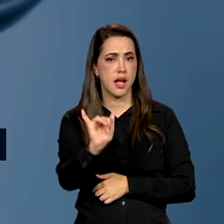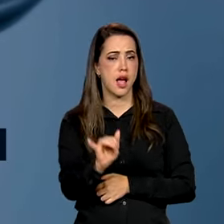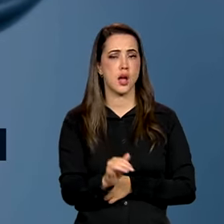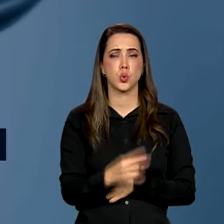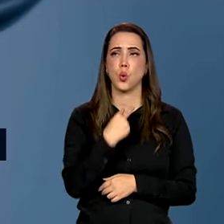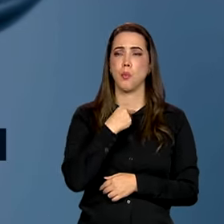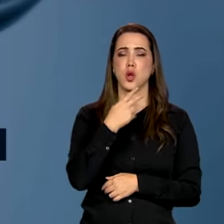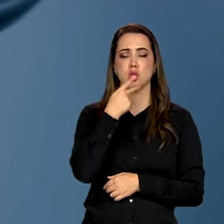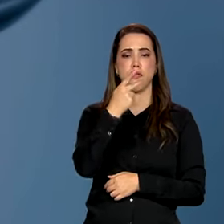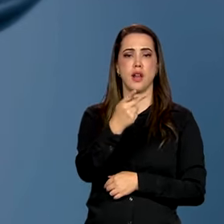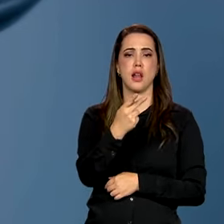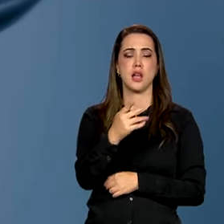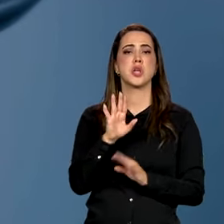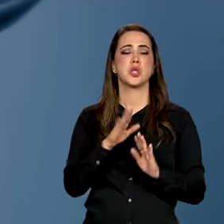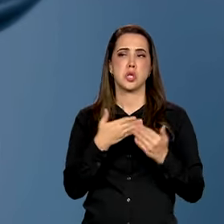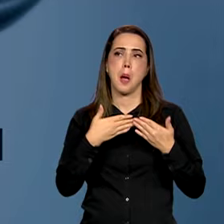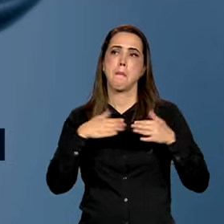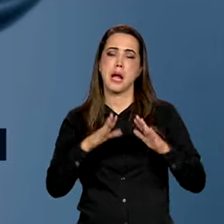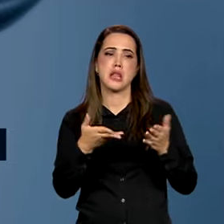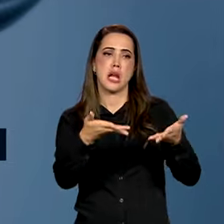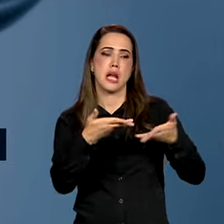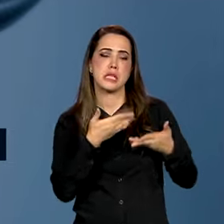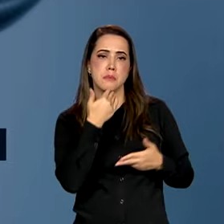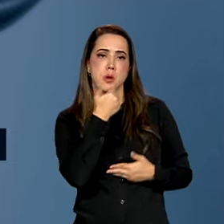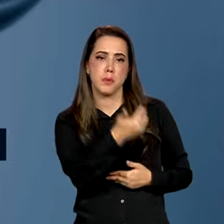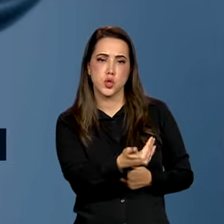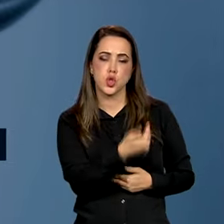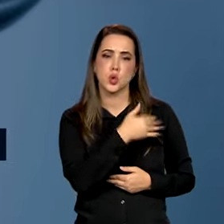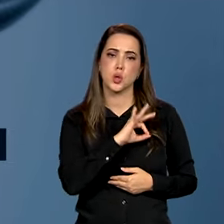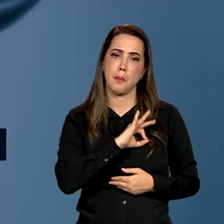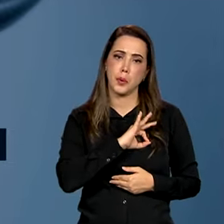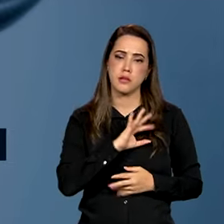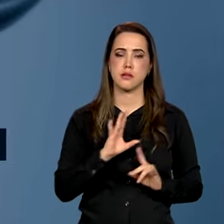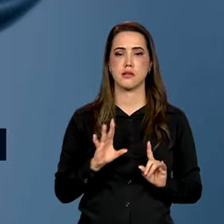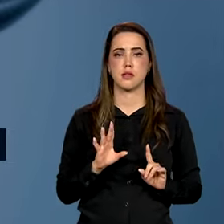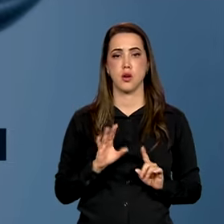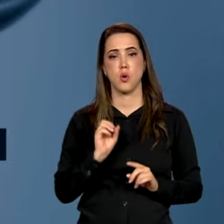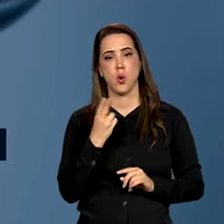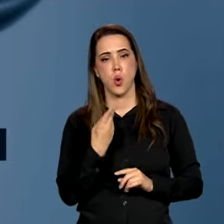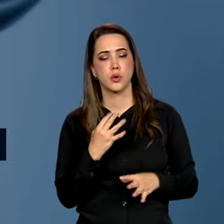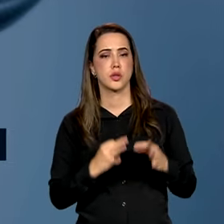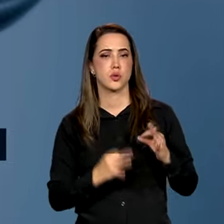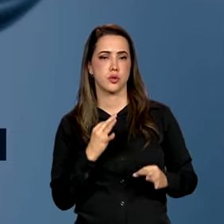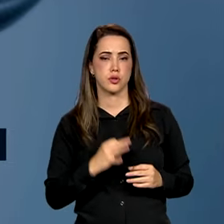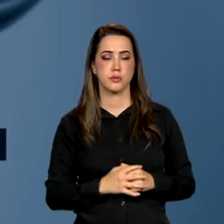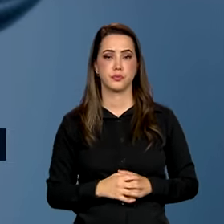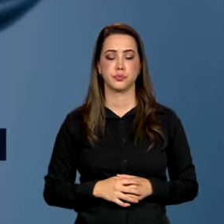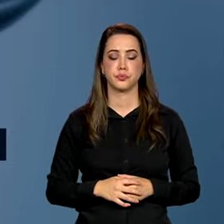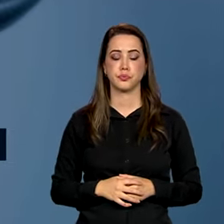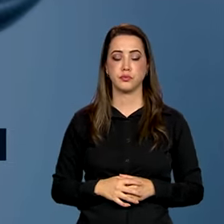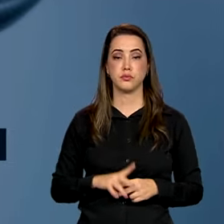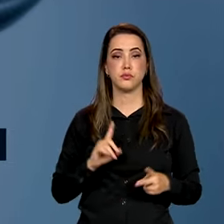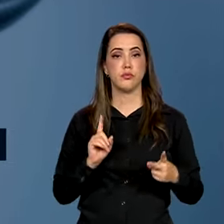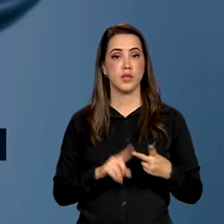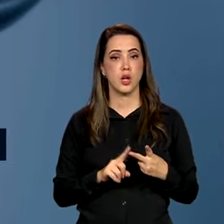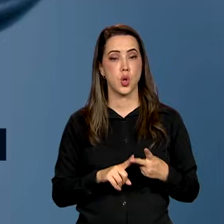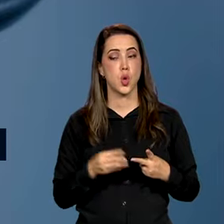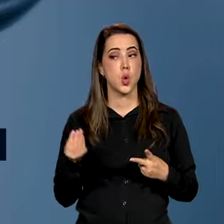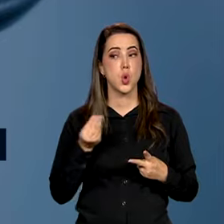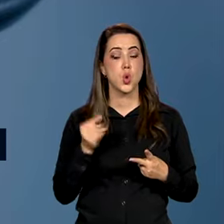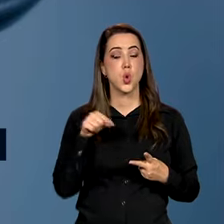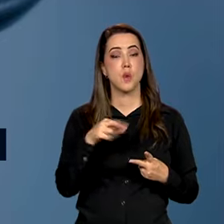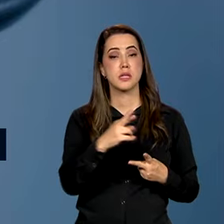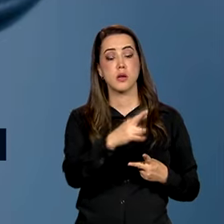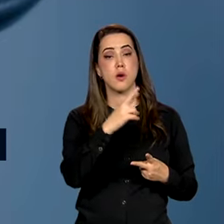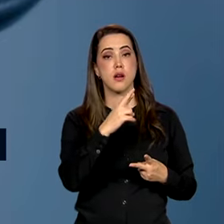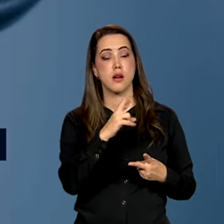basta dizer que está aberto a receber solicitações da polícia ou do Poder Ju dois como eles estão